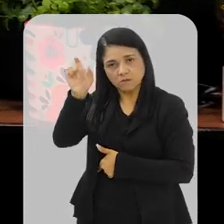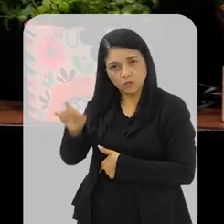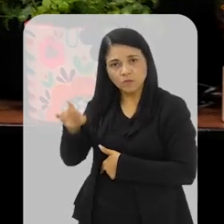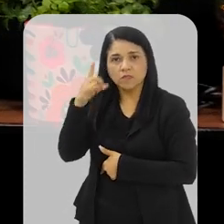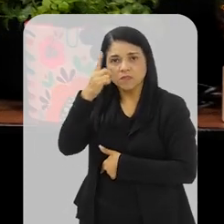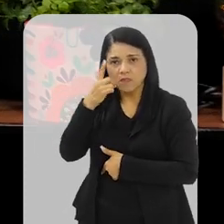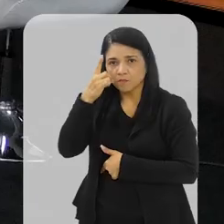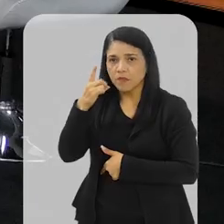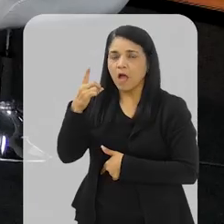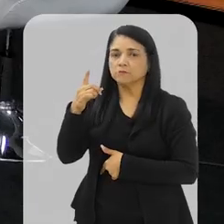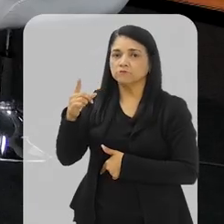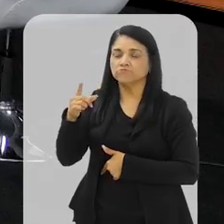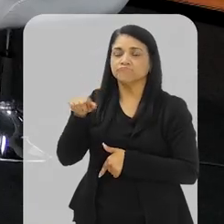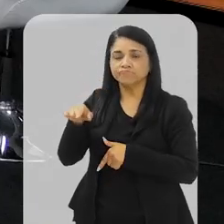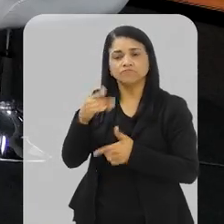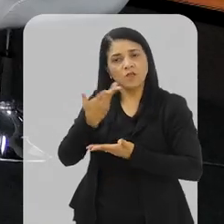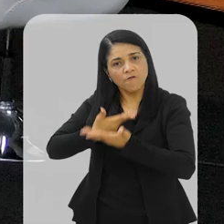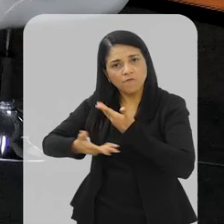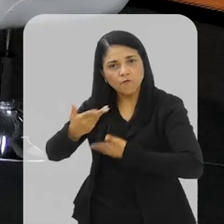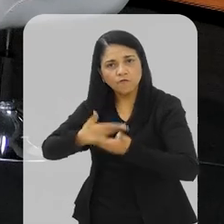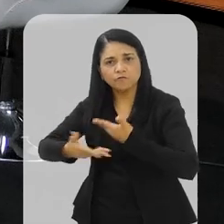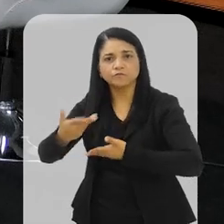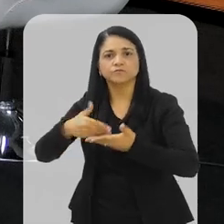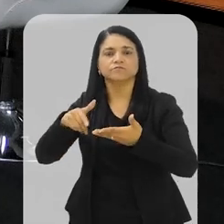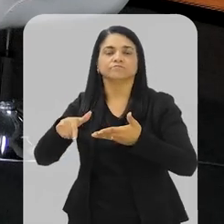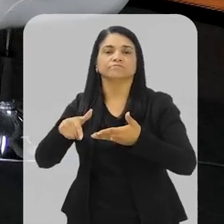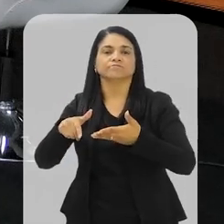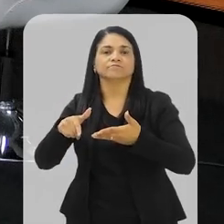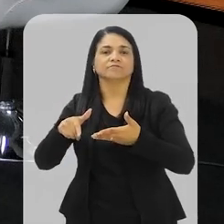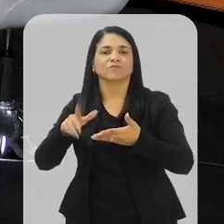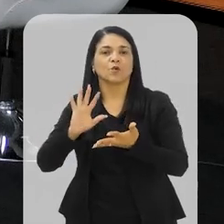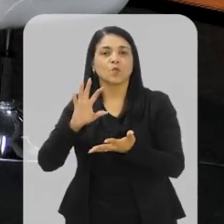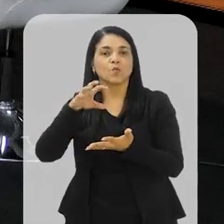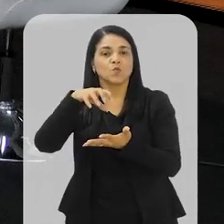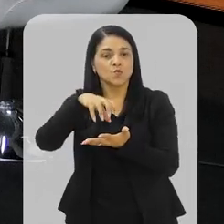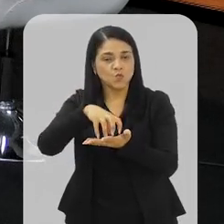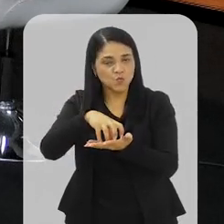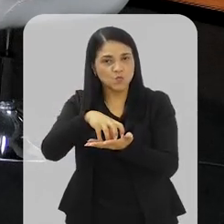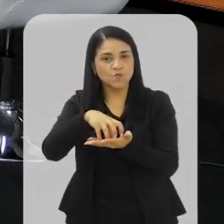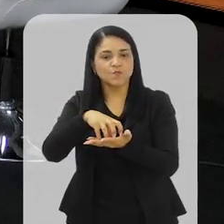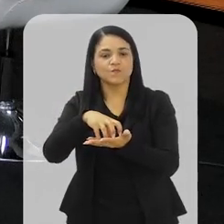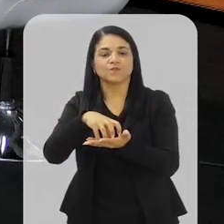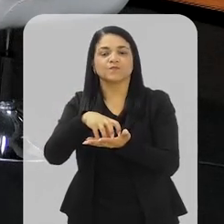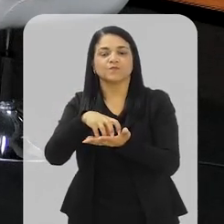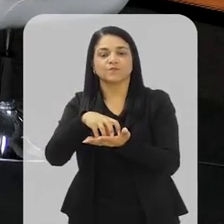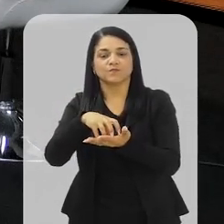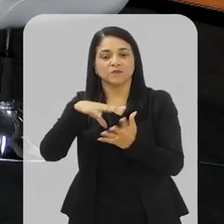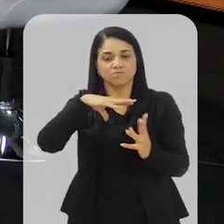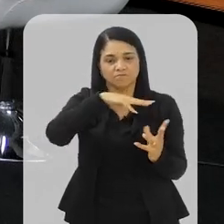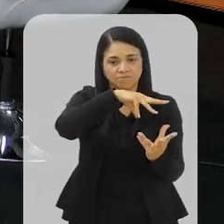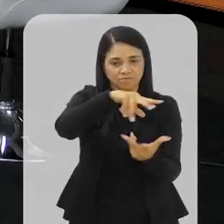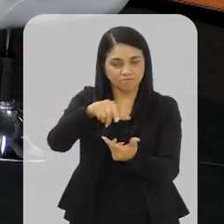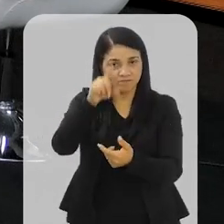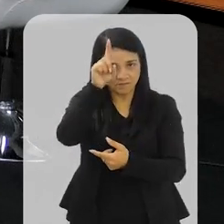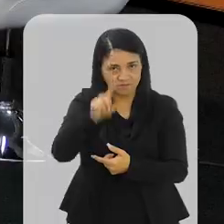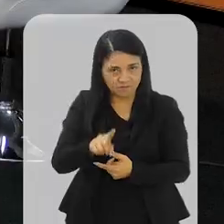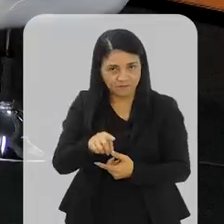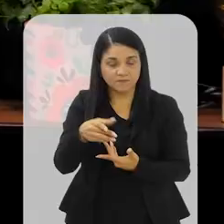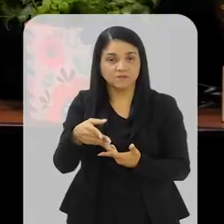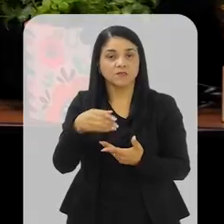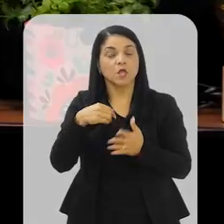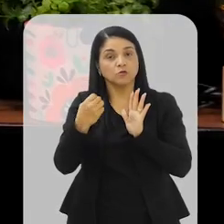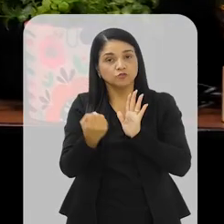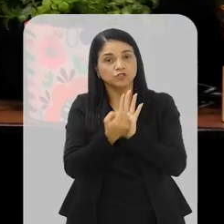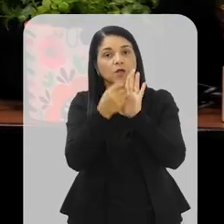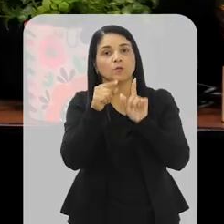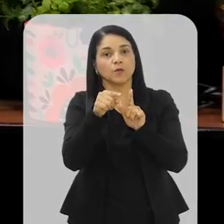pessoa legitimada né ouvida diretamente com isso vai poder falar melhor mas eu já destaco que eu acho